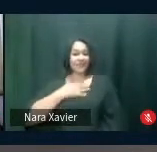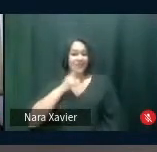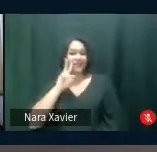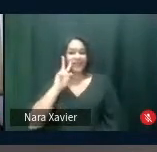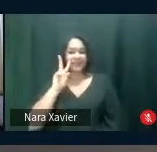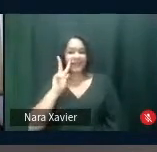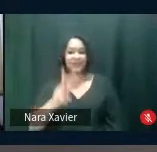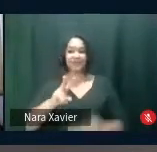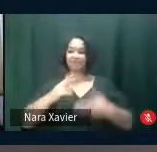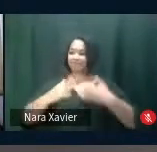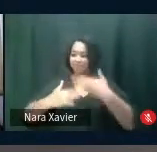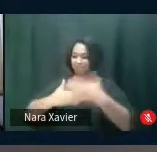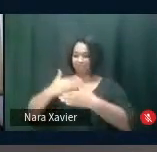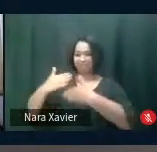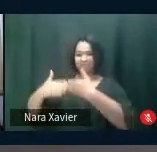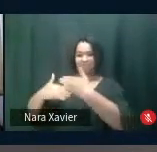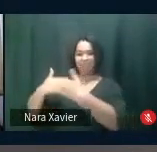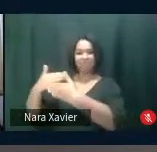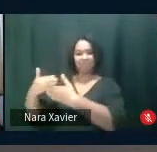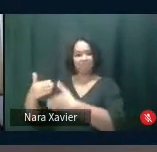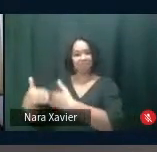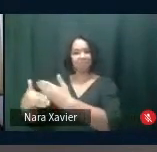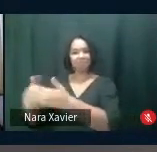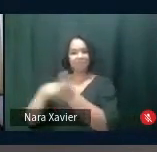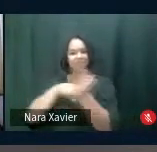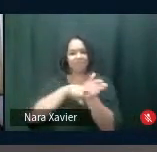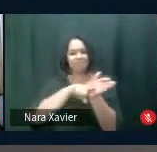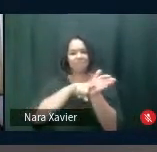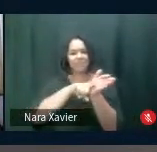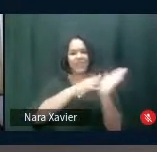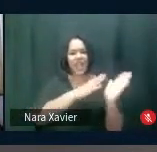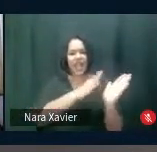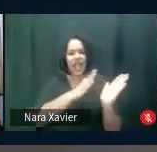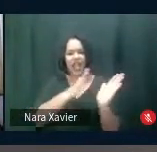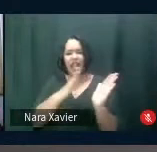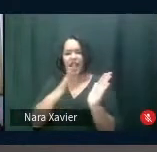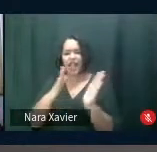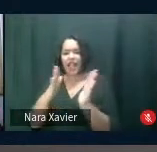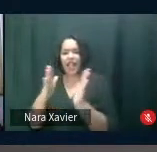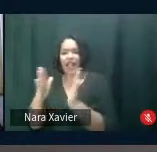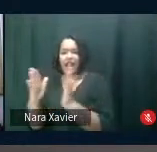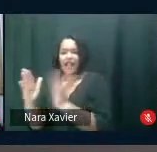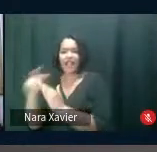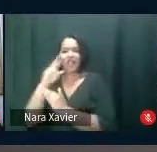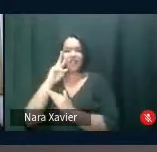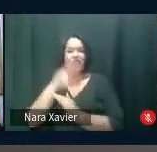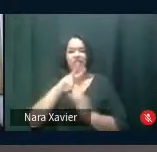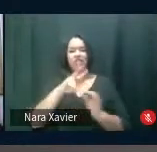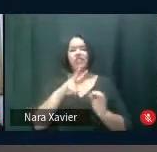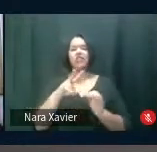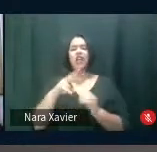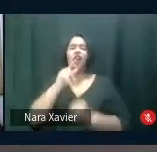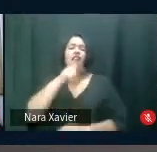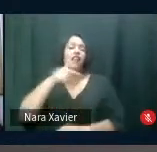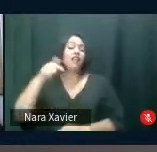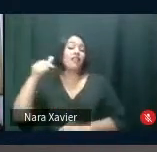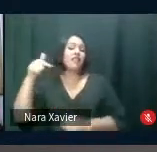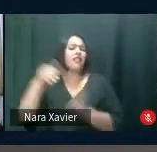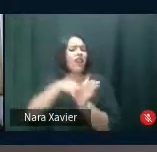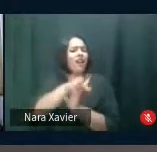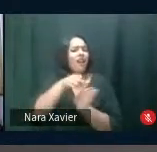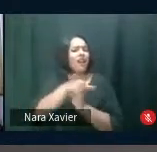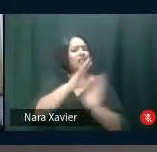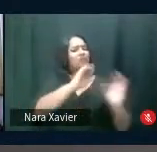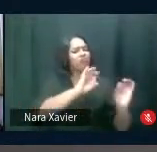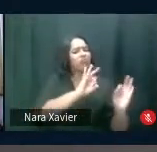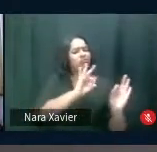né, o desenvolvimento do trabalho, ver a trajetória da Lira e a orientação da Tuxi. Para mim é um